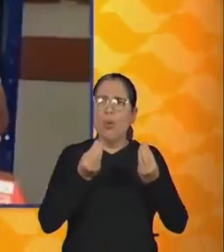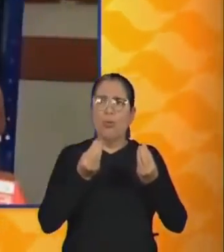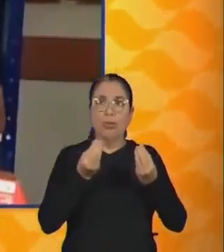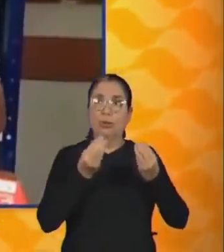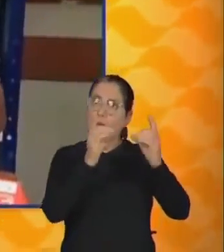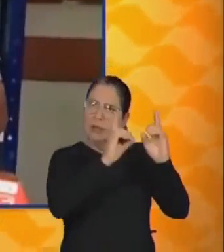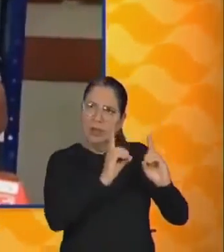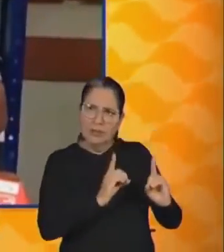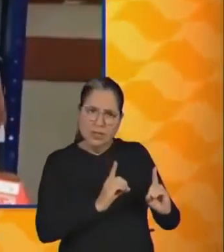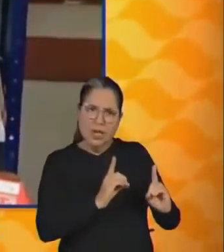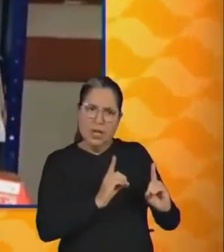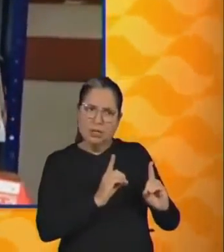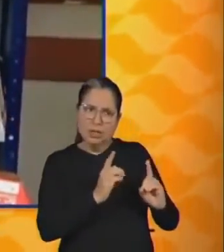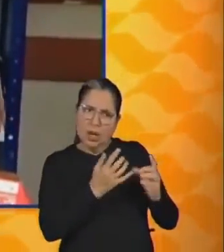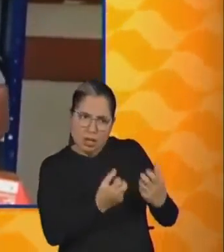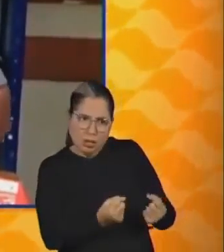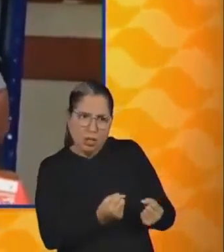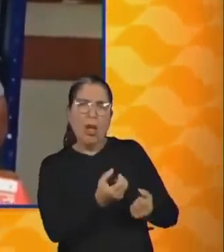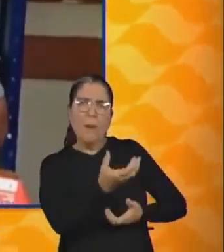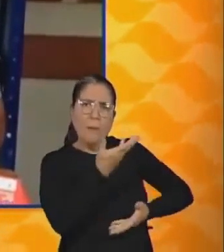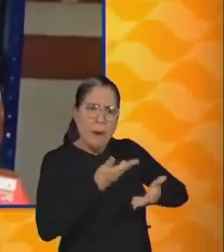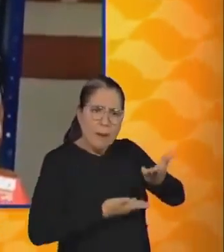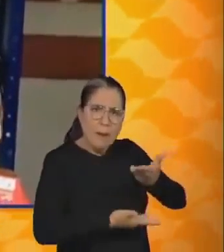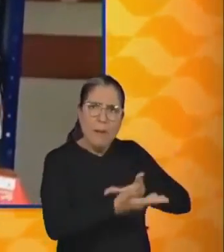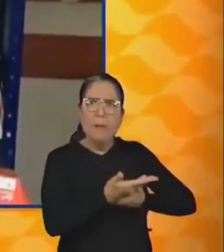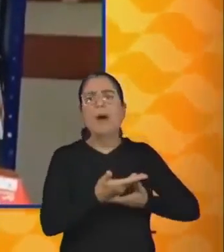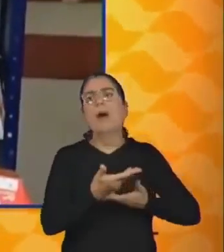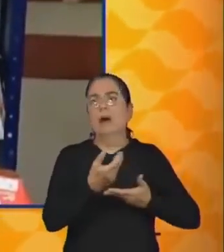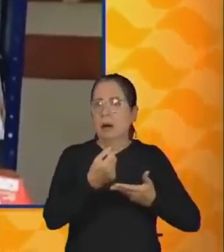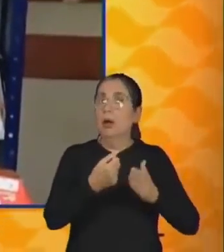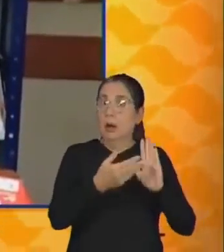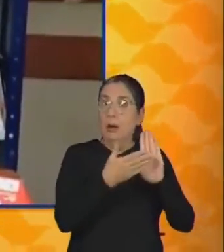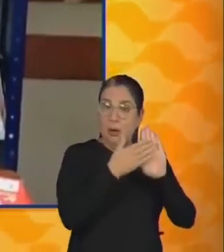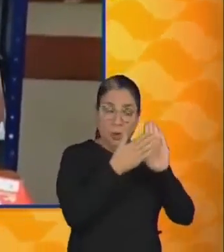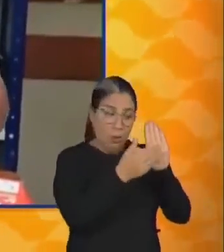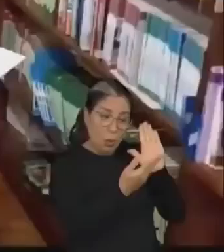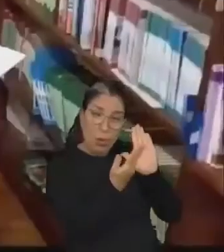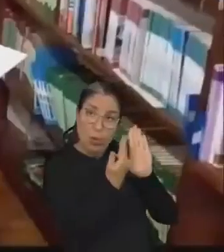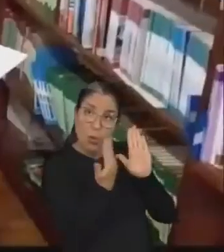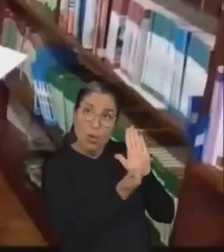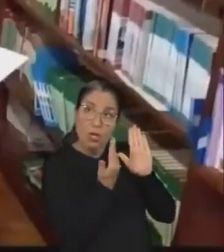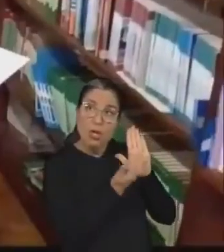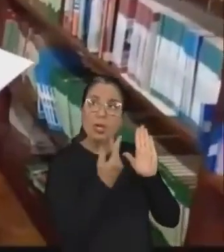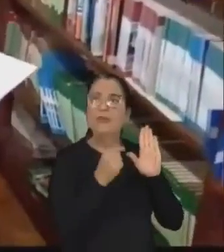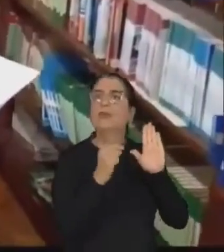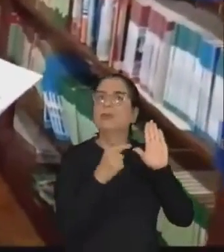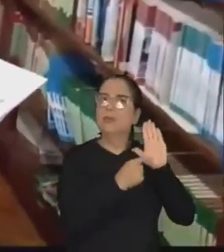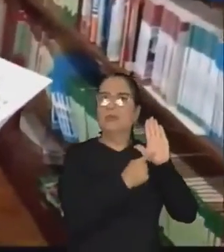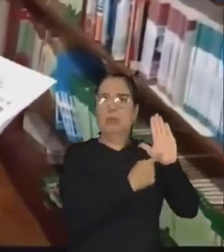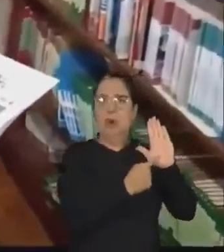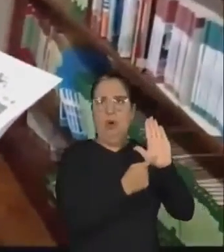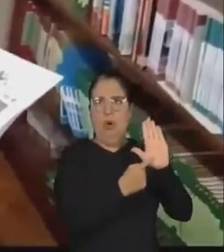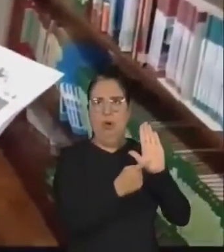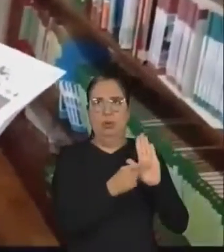Essa atividade que nós vamos começar com essa semana está lá no caderno do aluno, página 133.